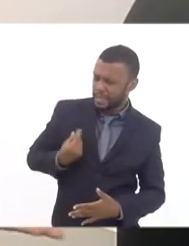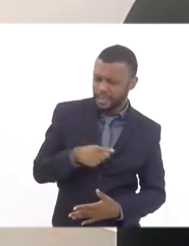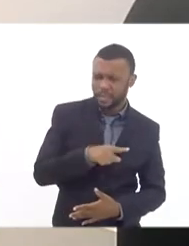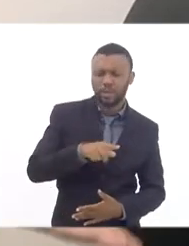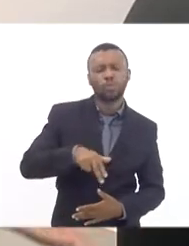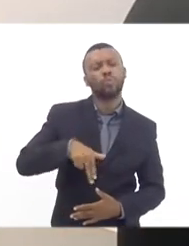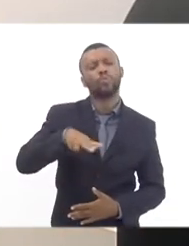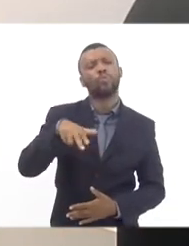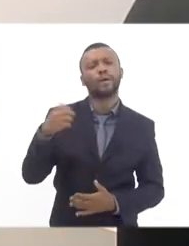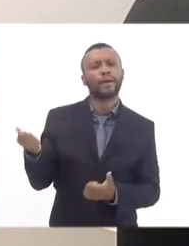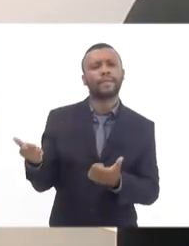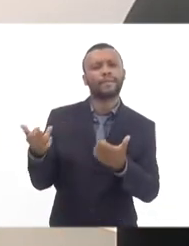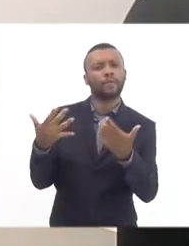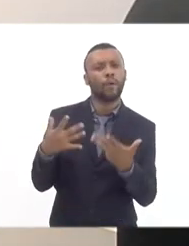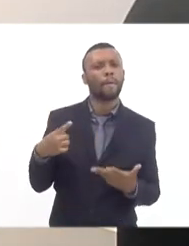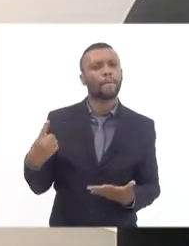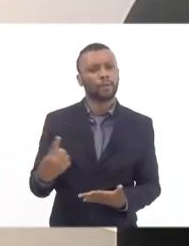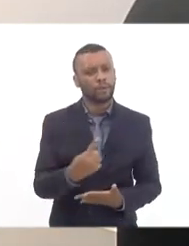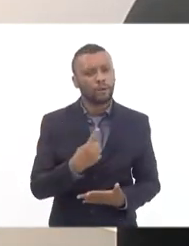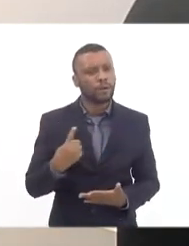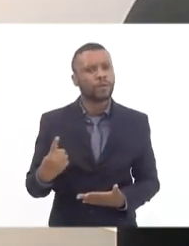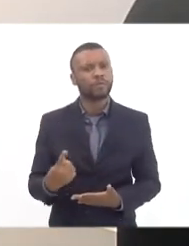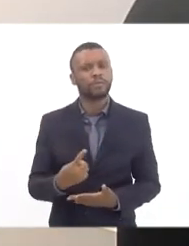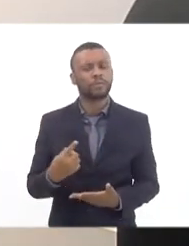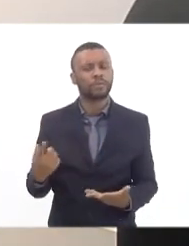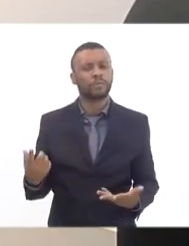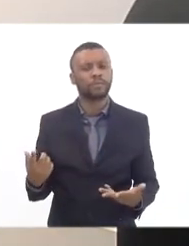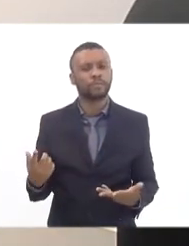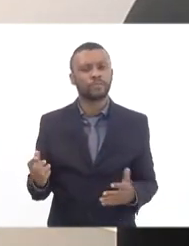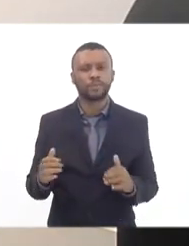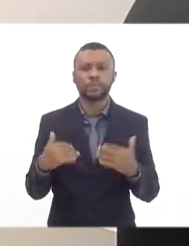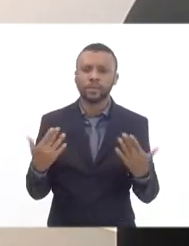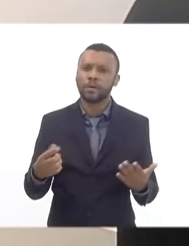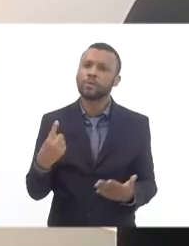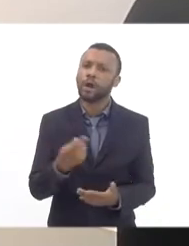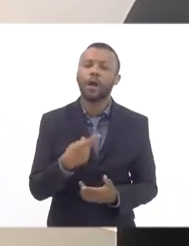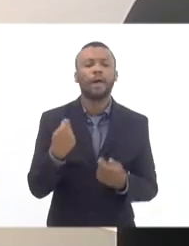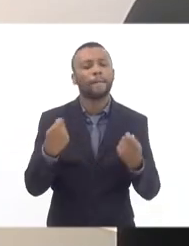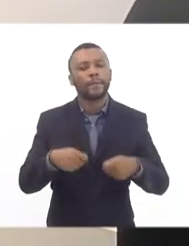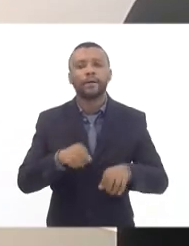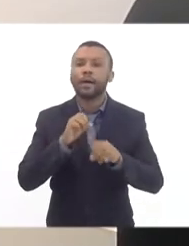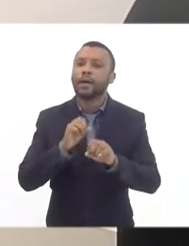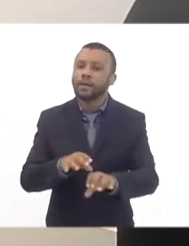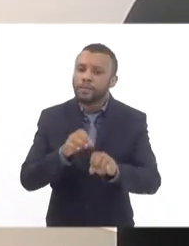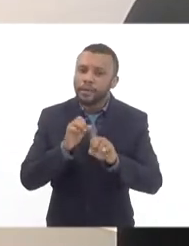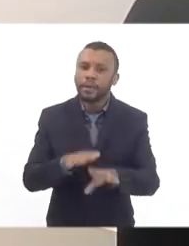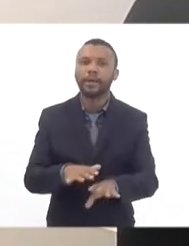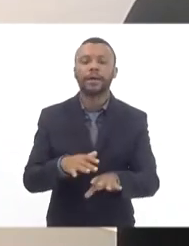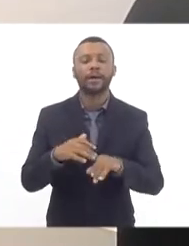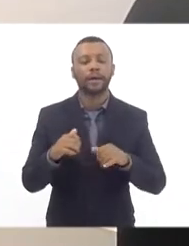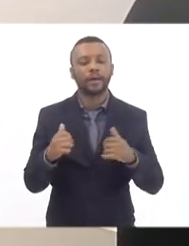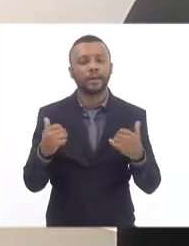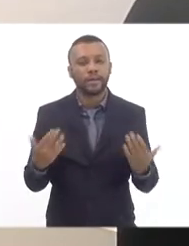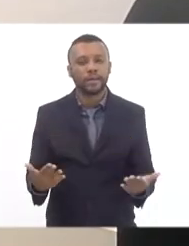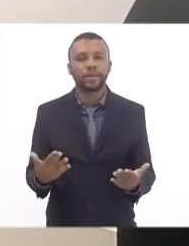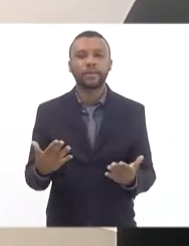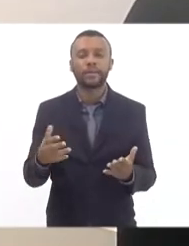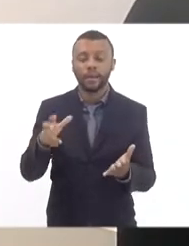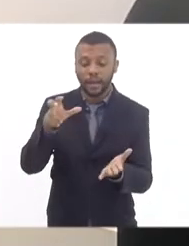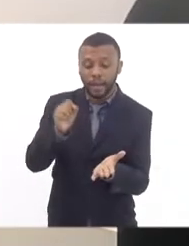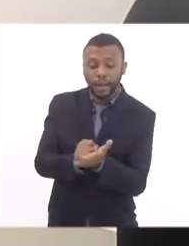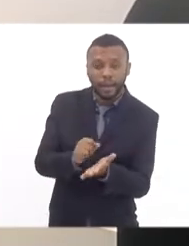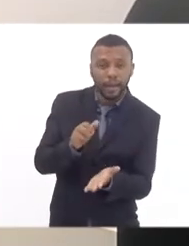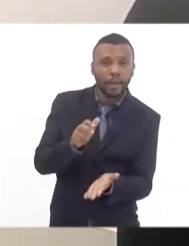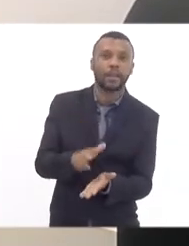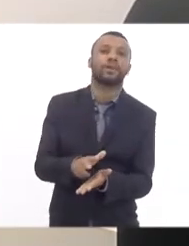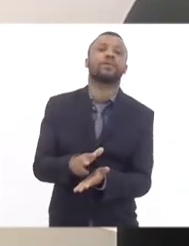nunca falou para a gente. Então, a gente precisa educar, sabe, e legitimar